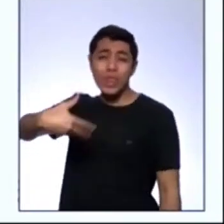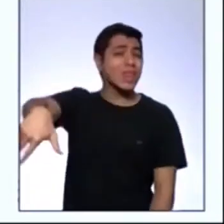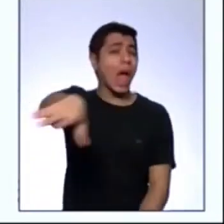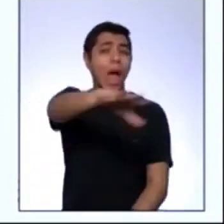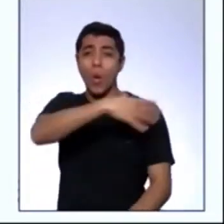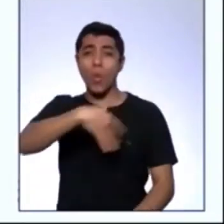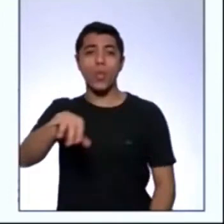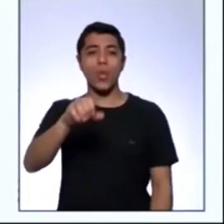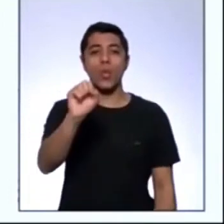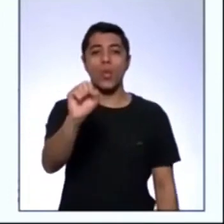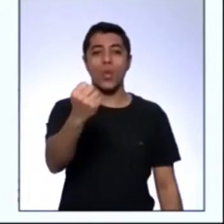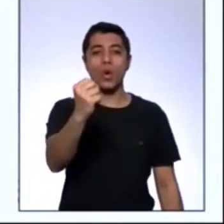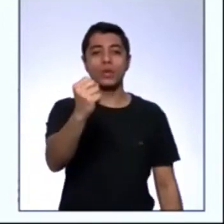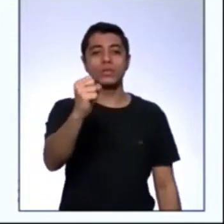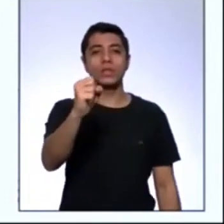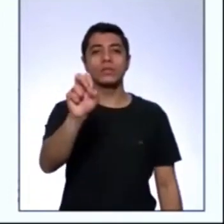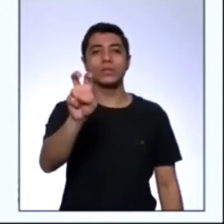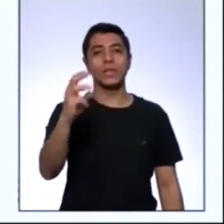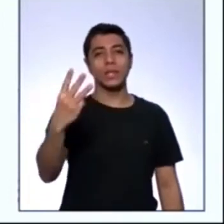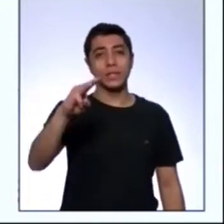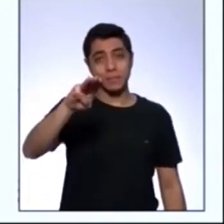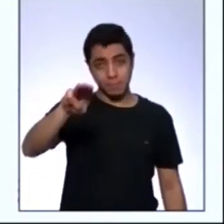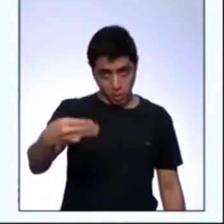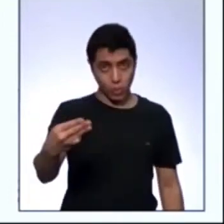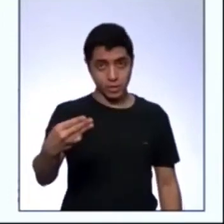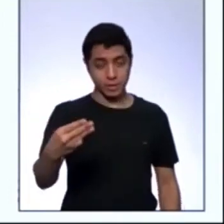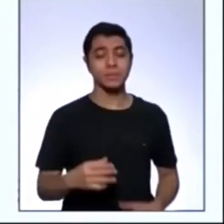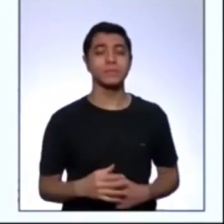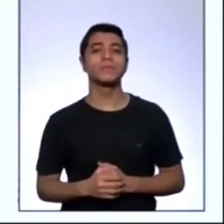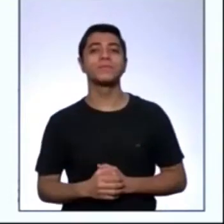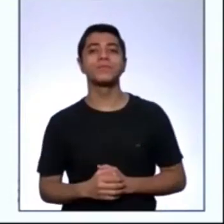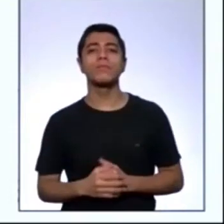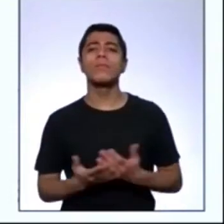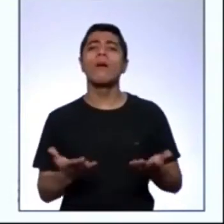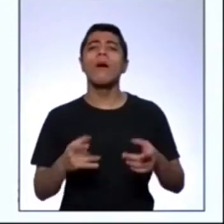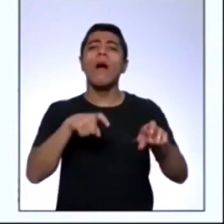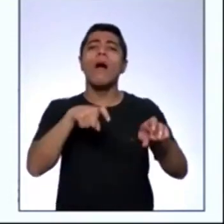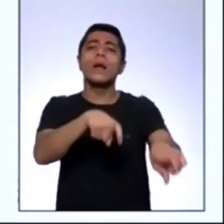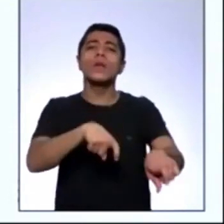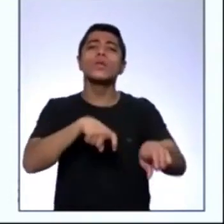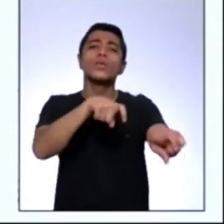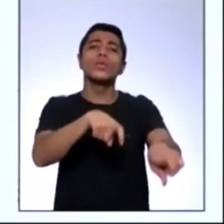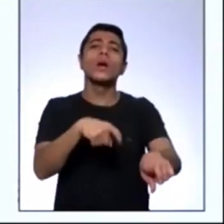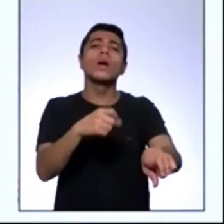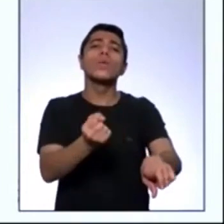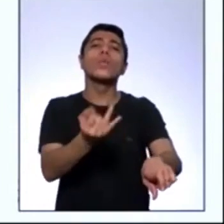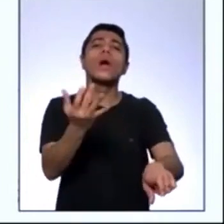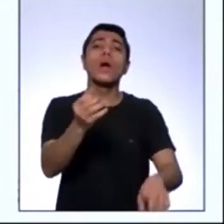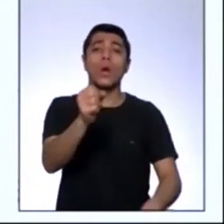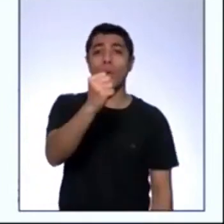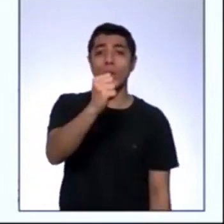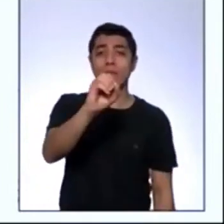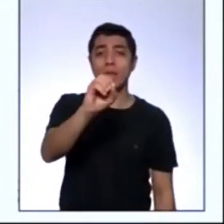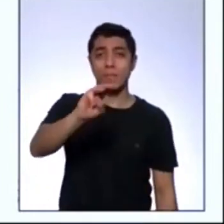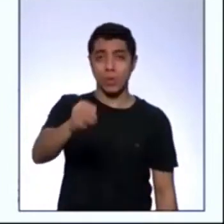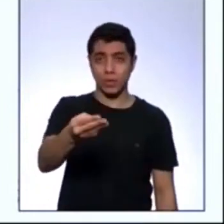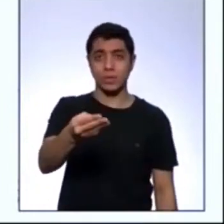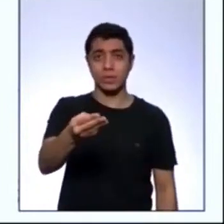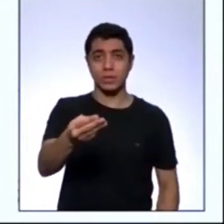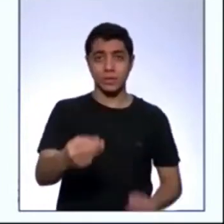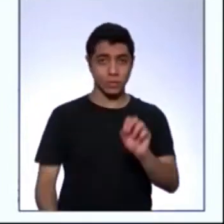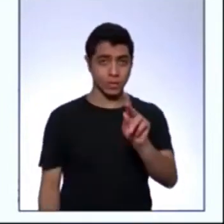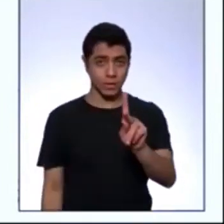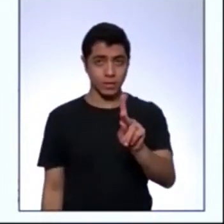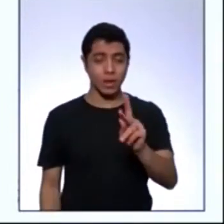Agricultura é o inventa milhões e vamos para a pergunta de